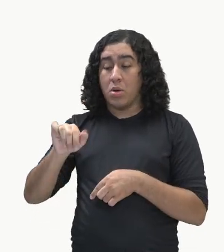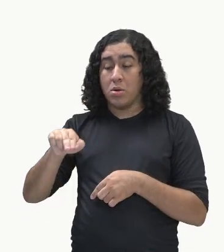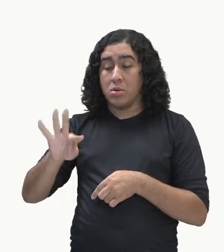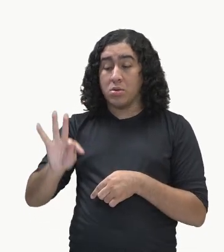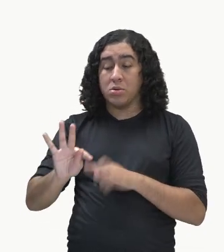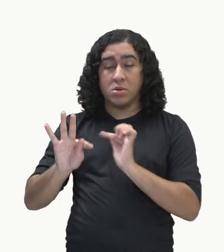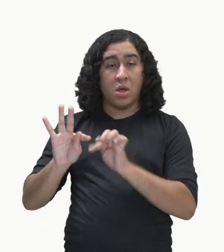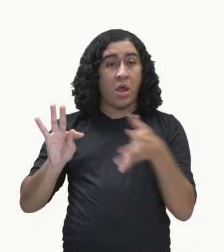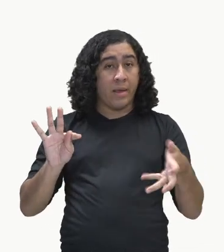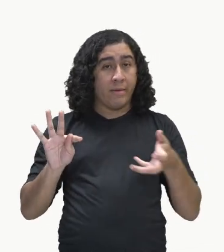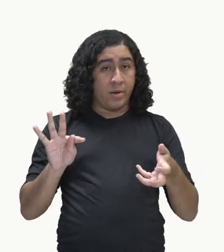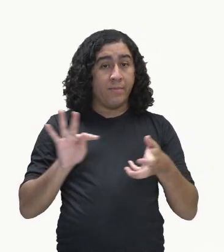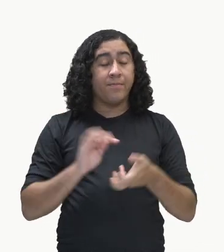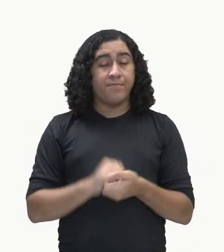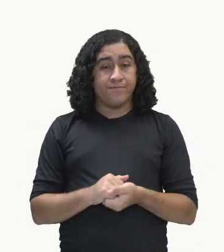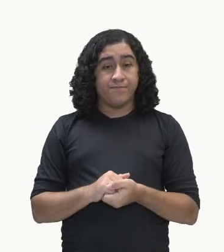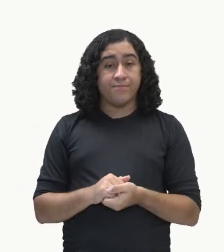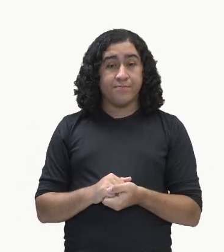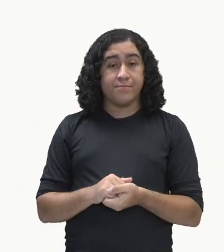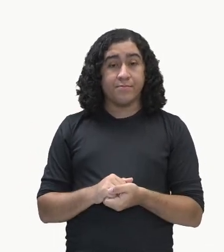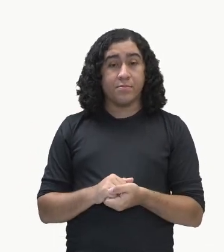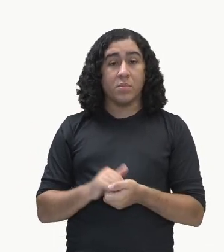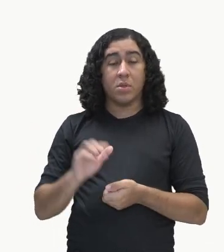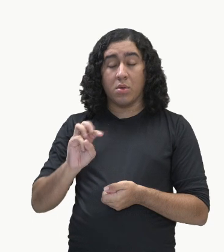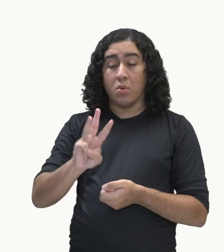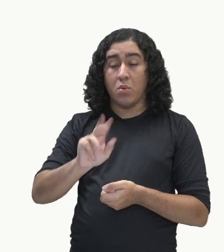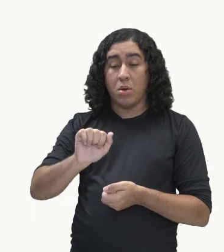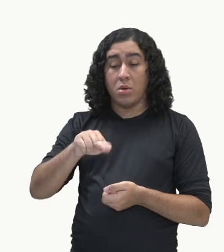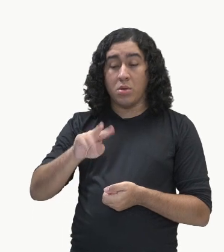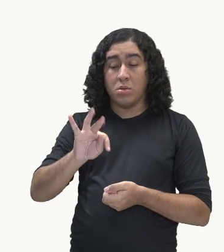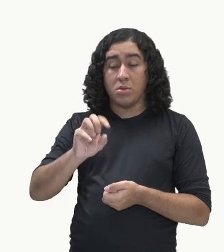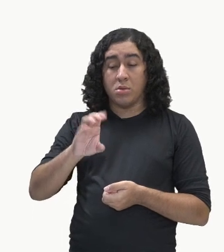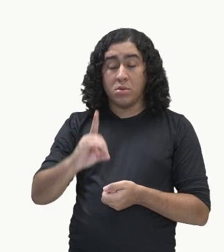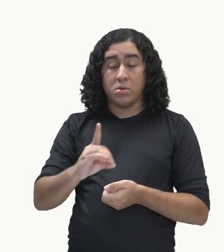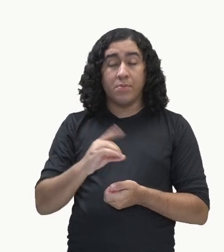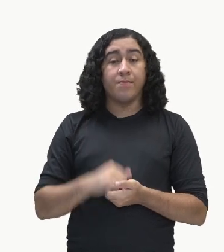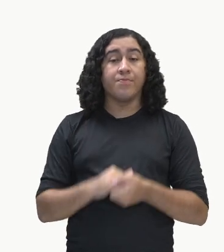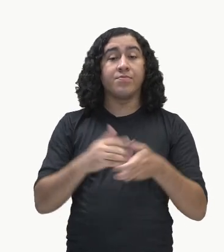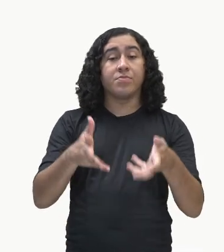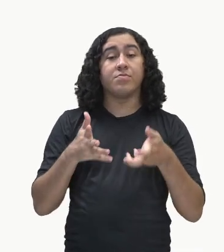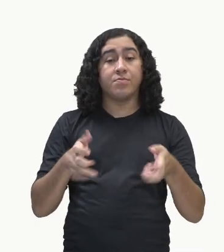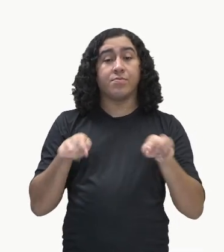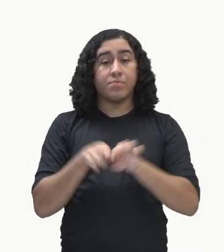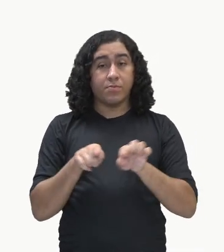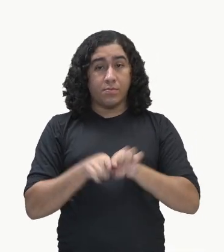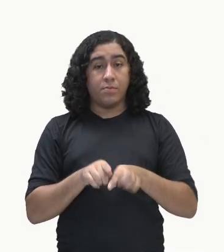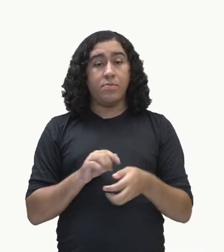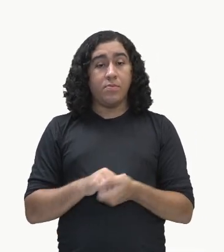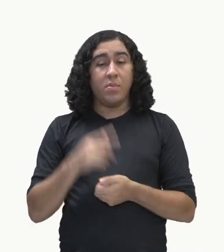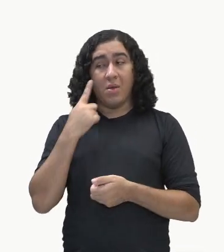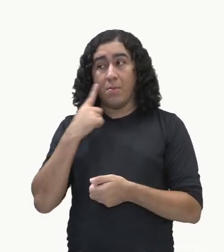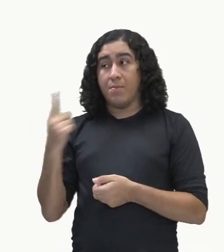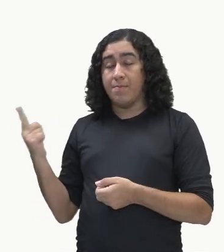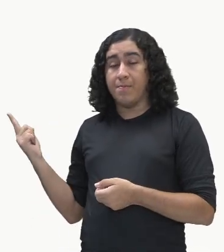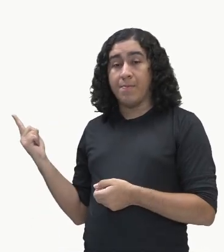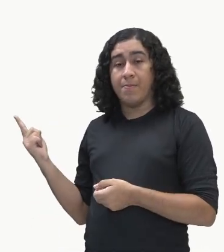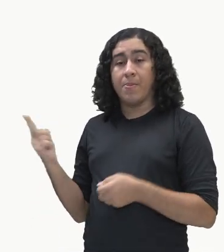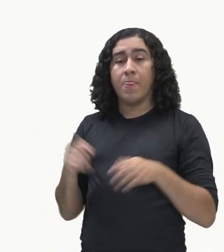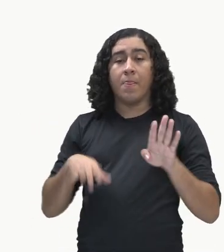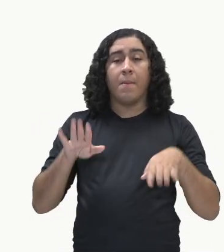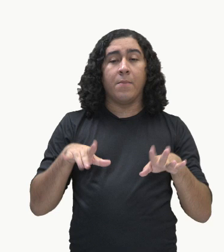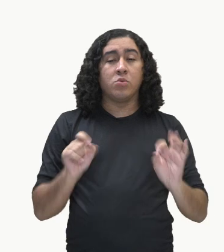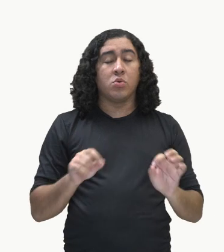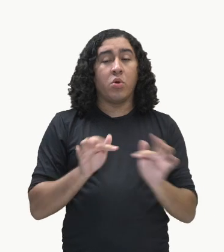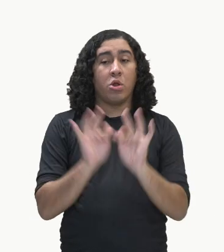é querer, passado, wanted. I want, eu quero. I wanted, eu quis, eu queria. Aí depende aí, né,